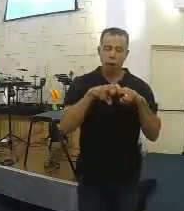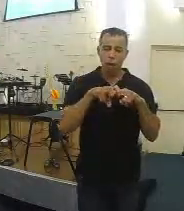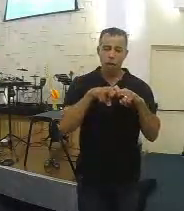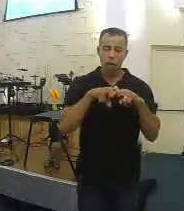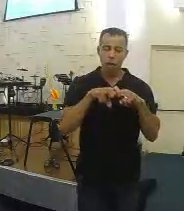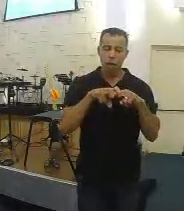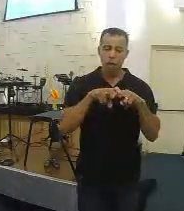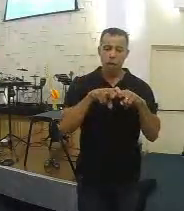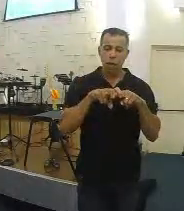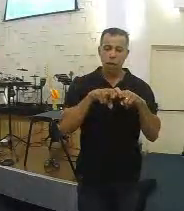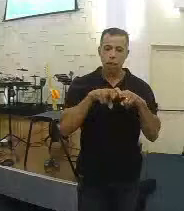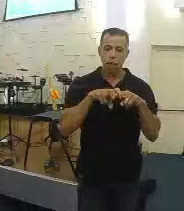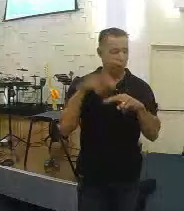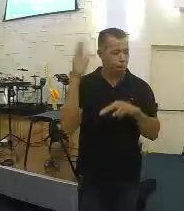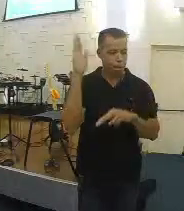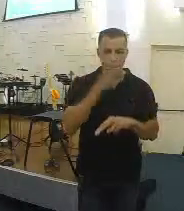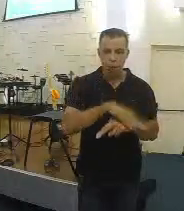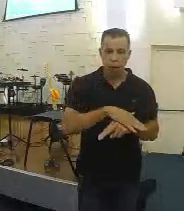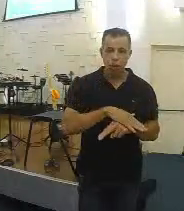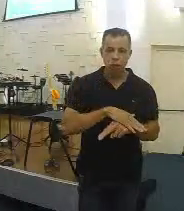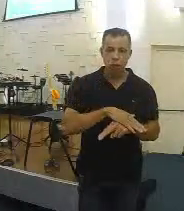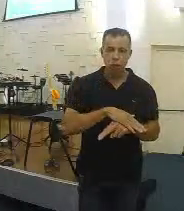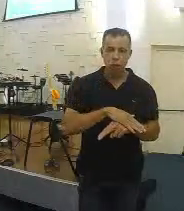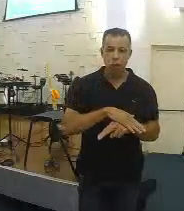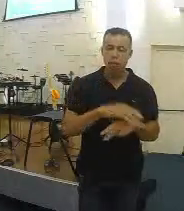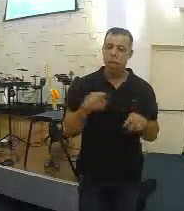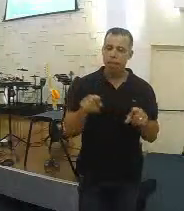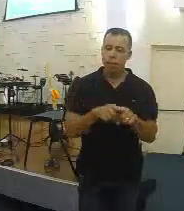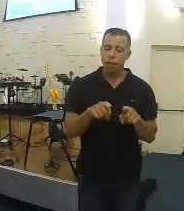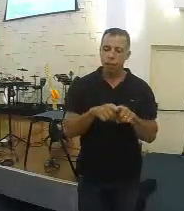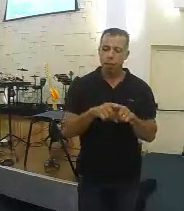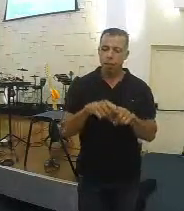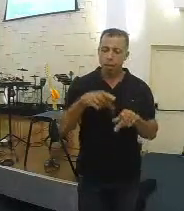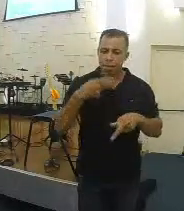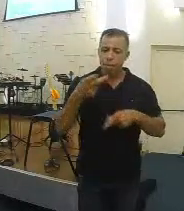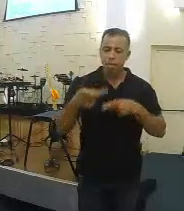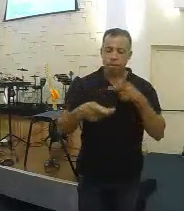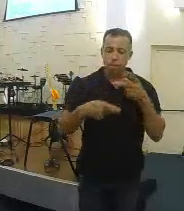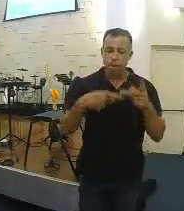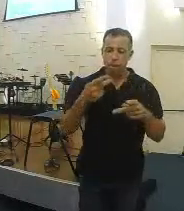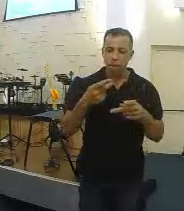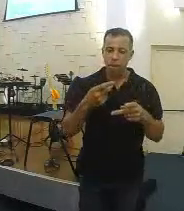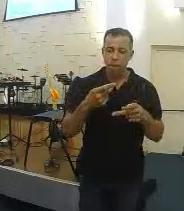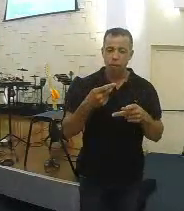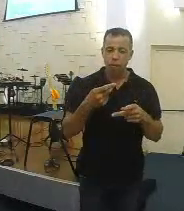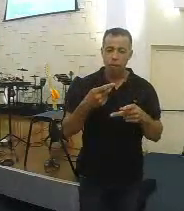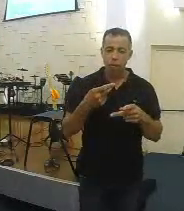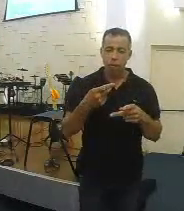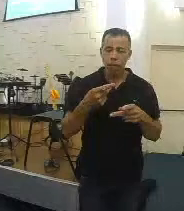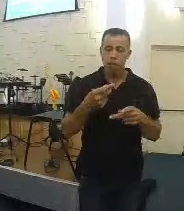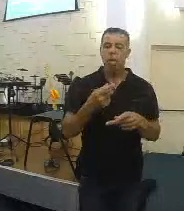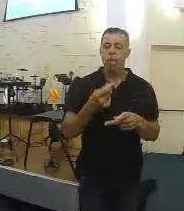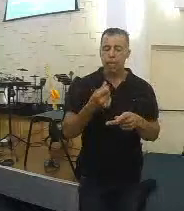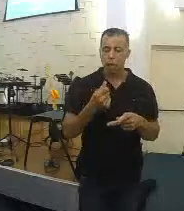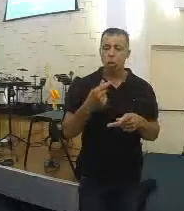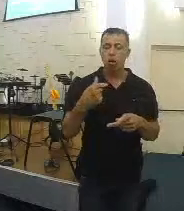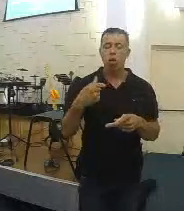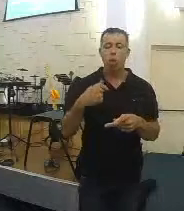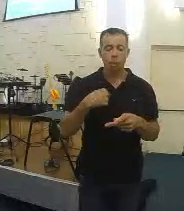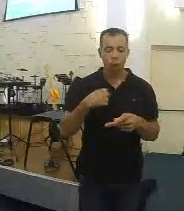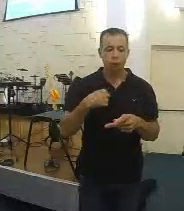deitavas maldições, e de que também me falaste, eis que esse dinheiro está comigo, eu